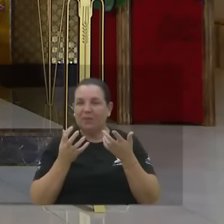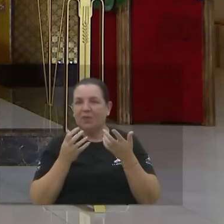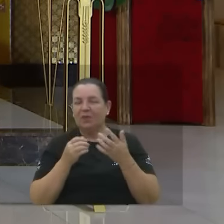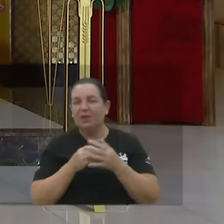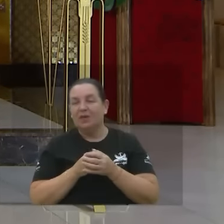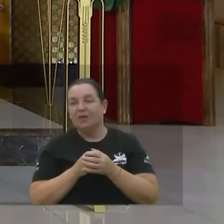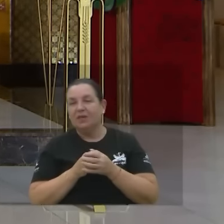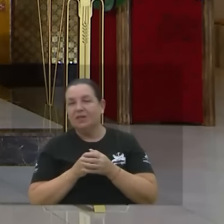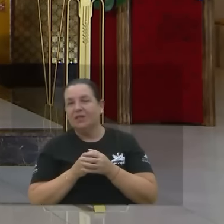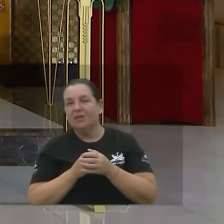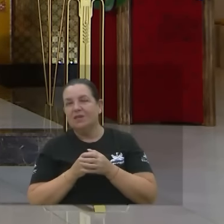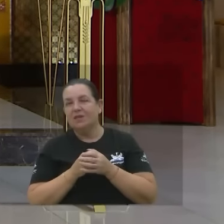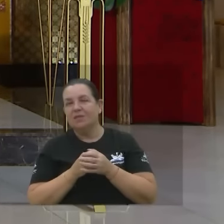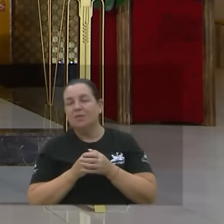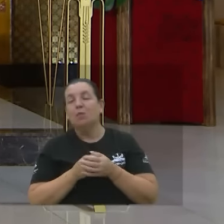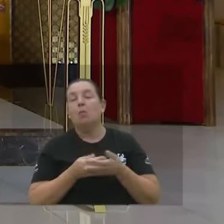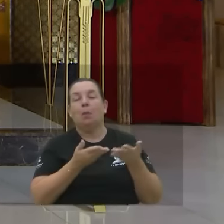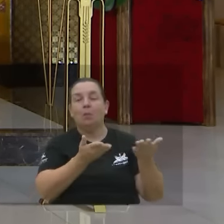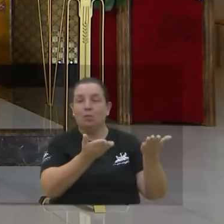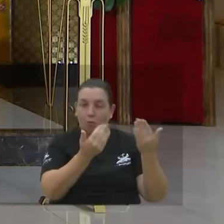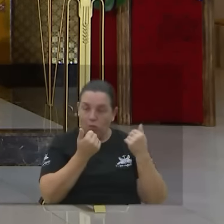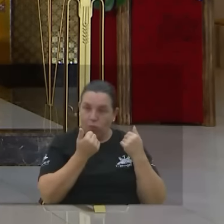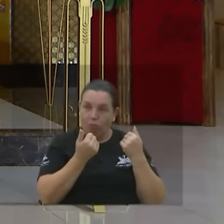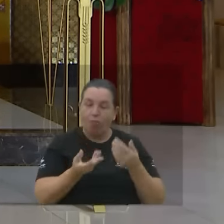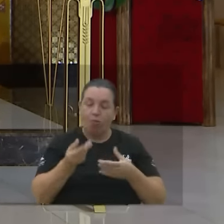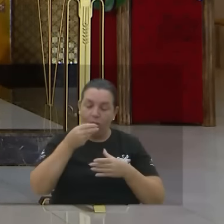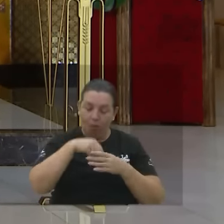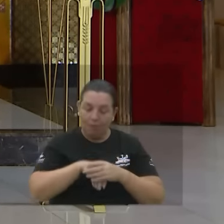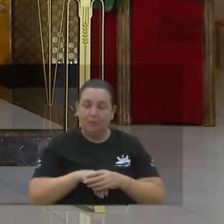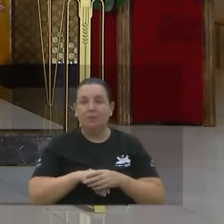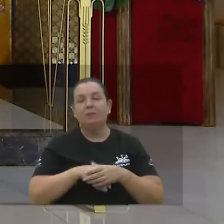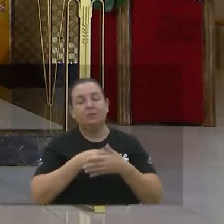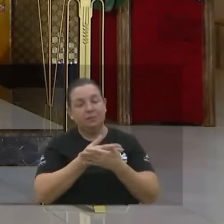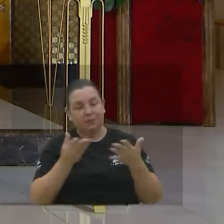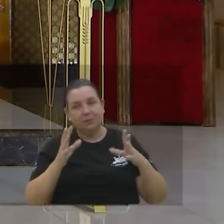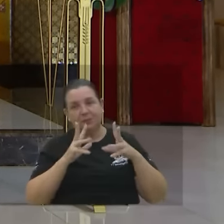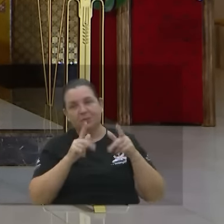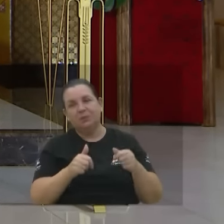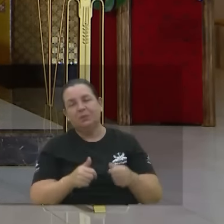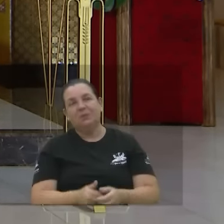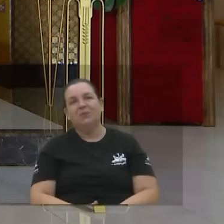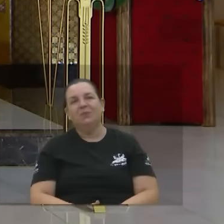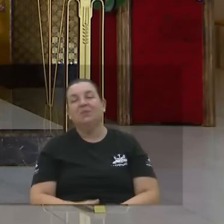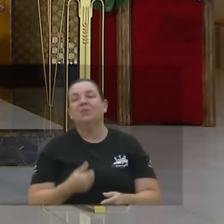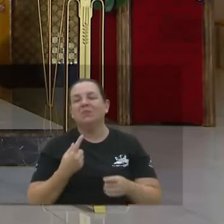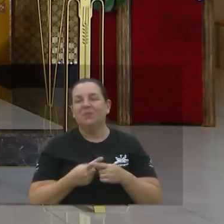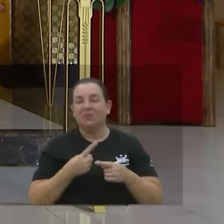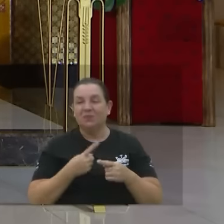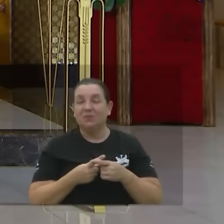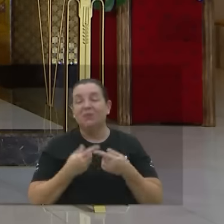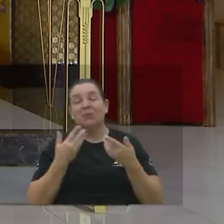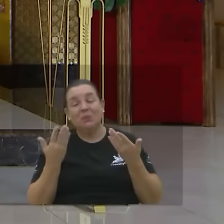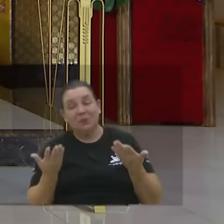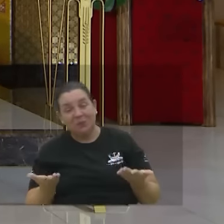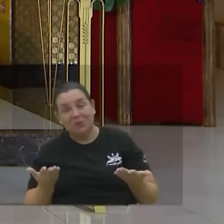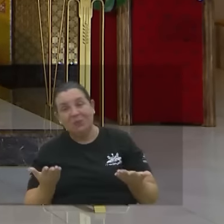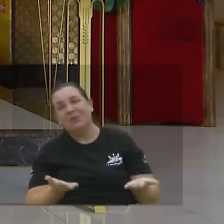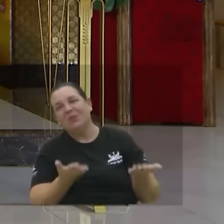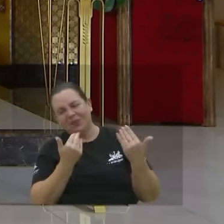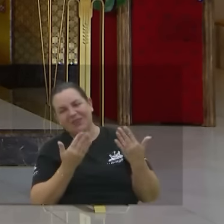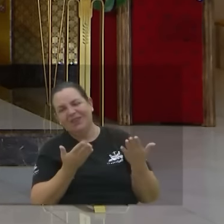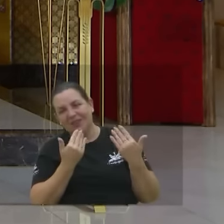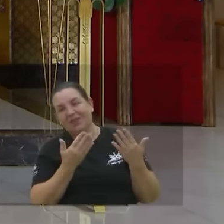chamar vocês que fizeram parte disso, venham cá. Porque simbolicamente,